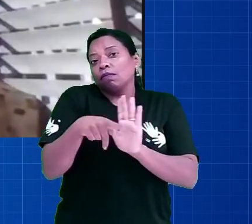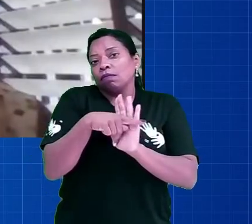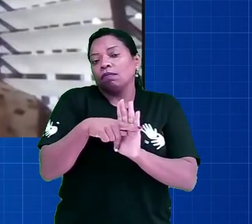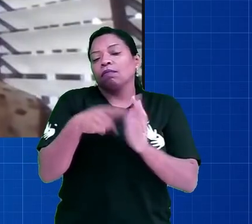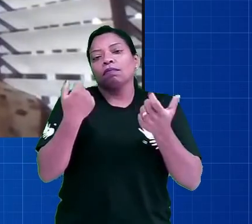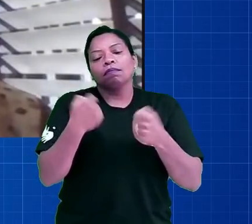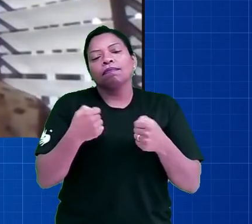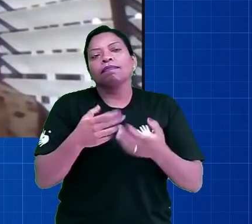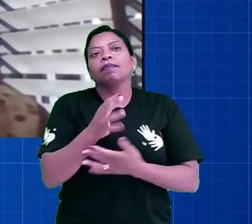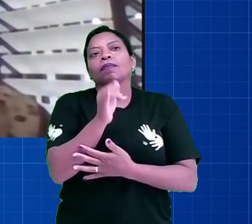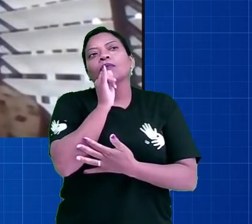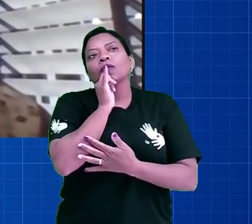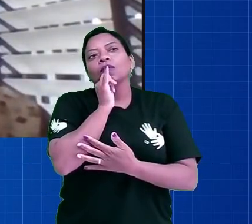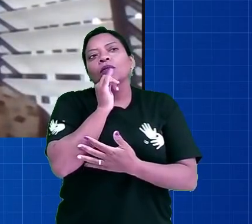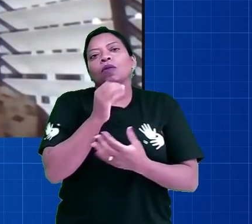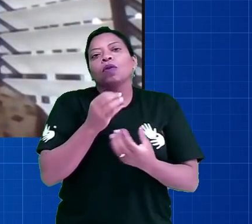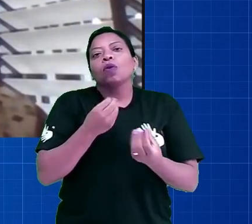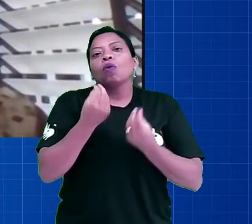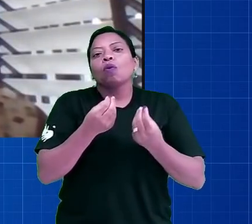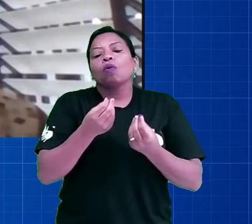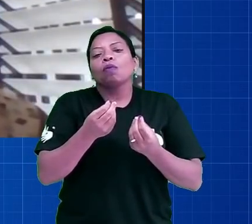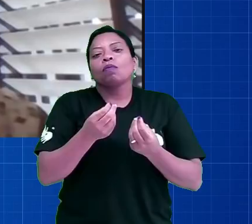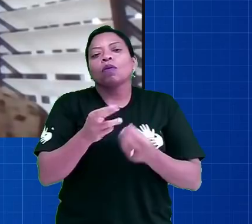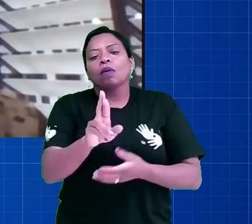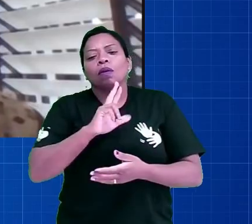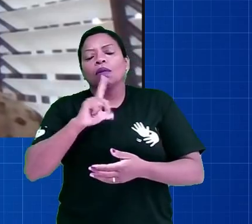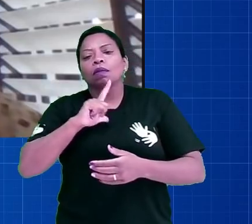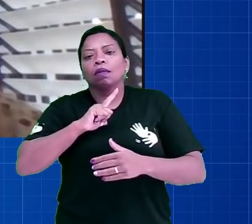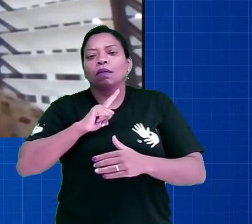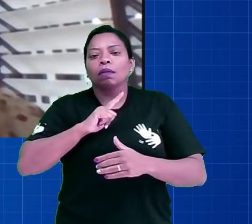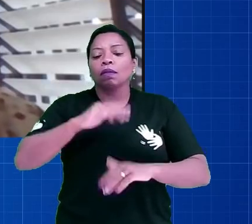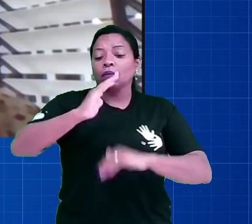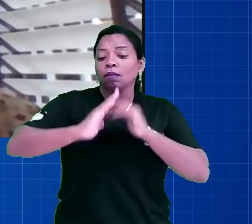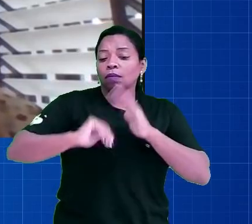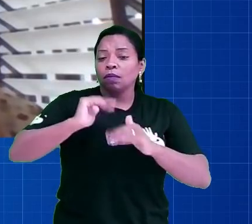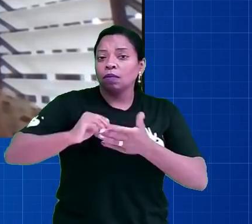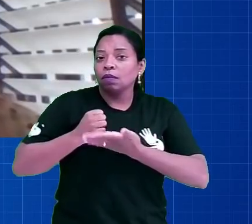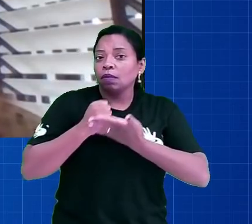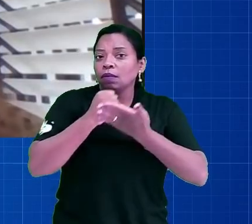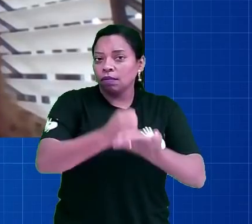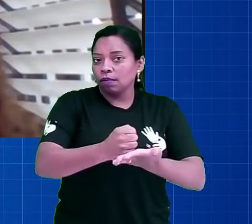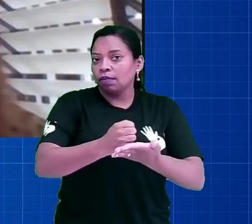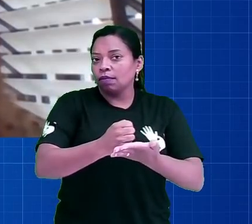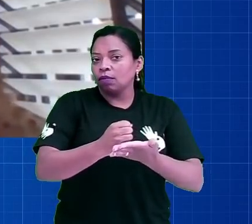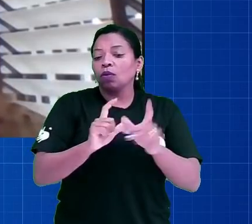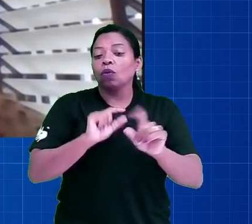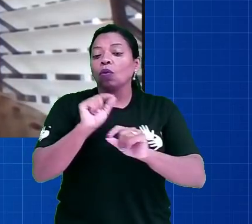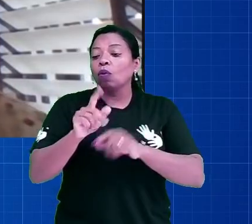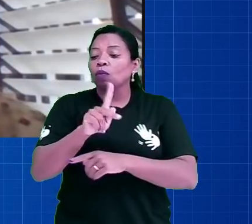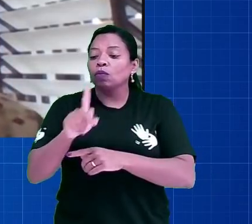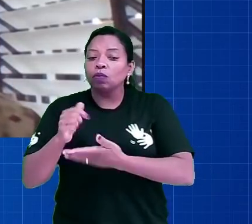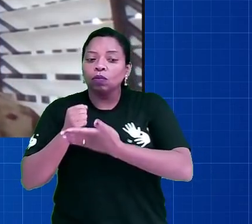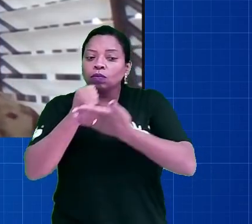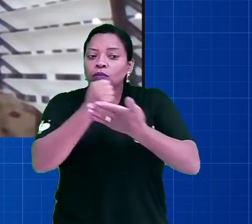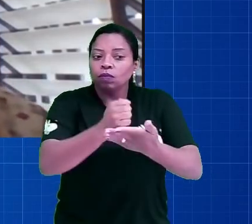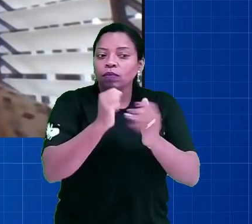que sucesso, que grandes resultados a gente tem com o professor de apoio? O que a gente já pode dizer sobre o professor de apoio? O que